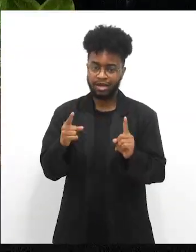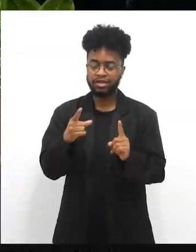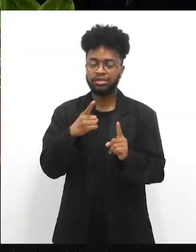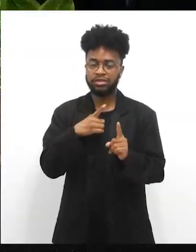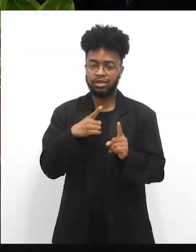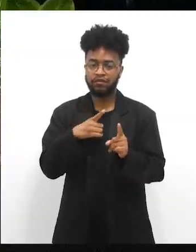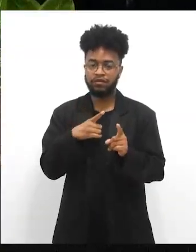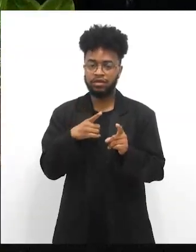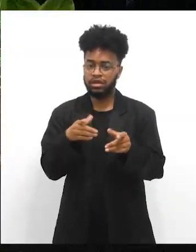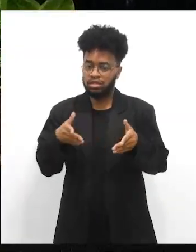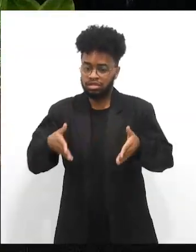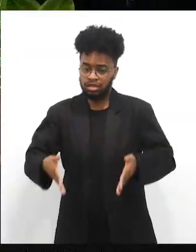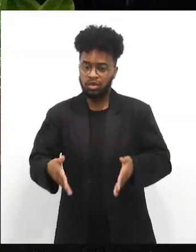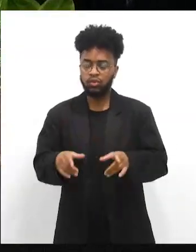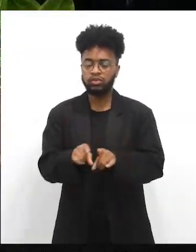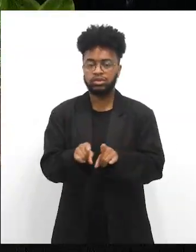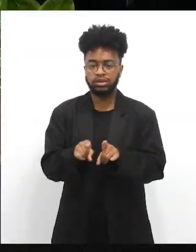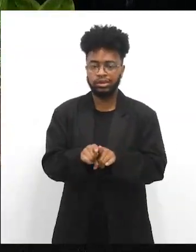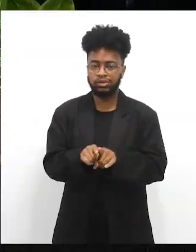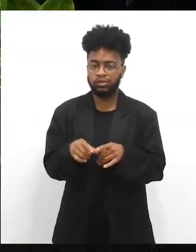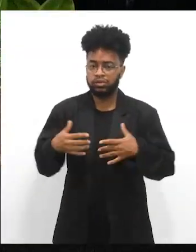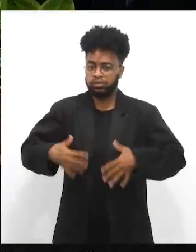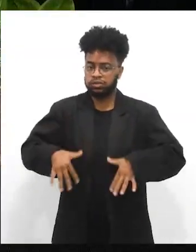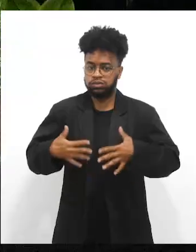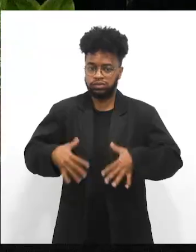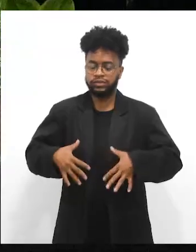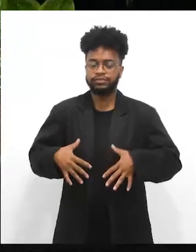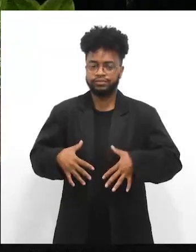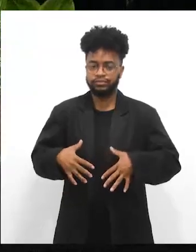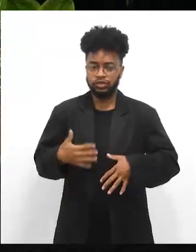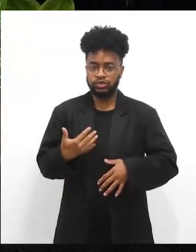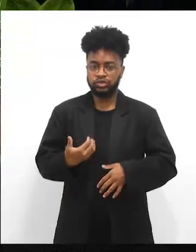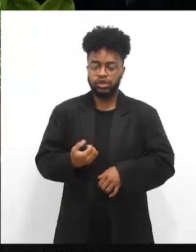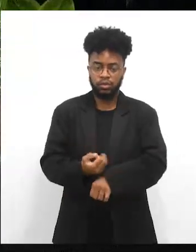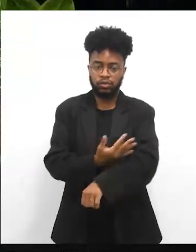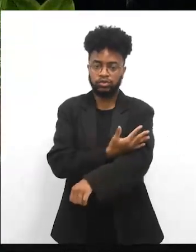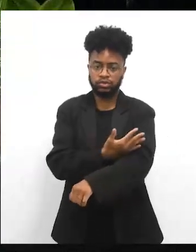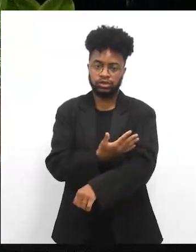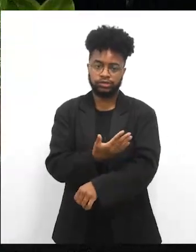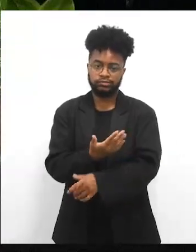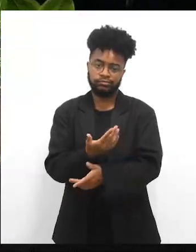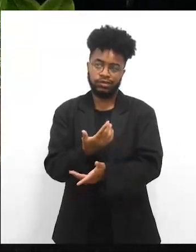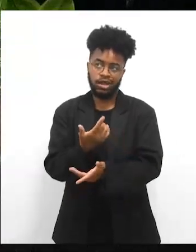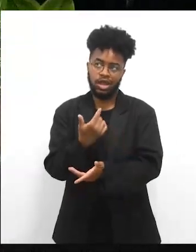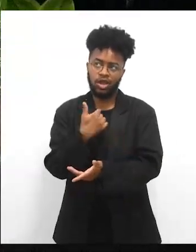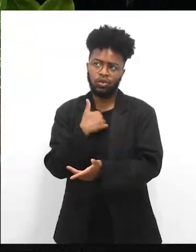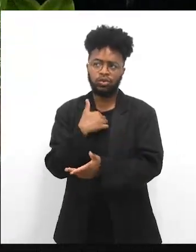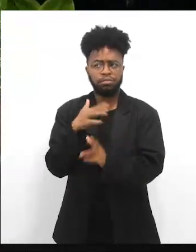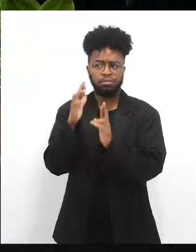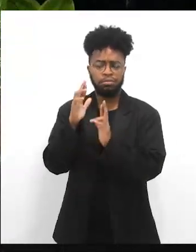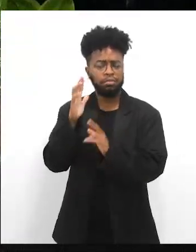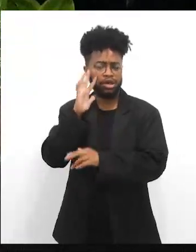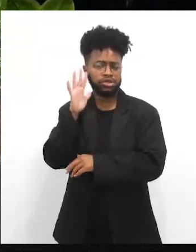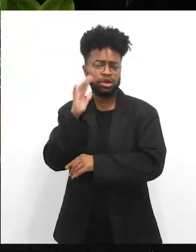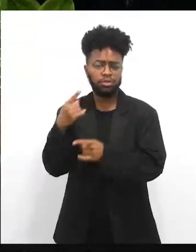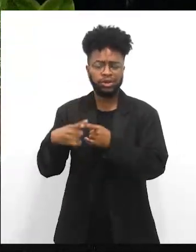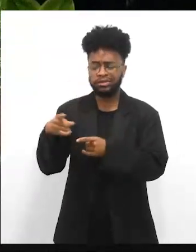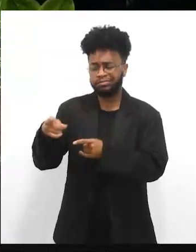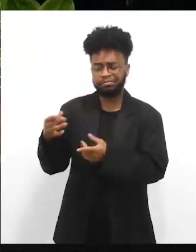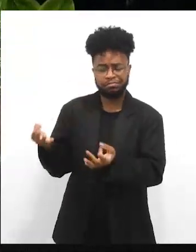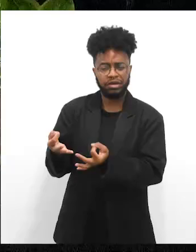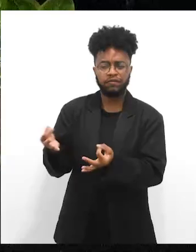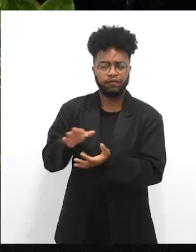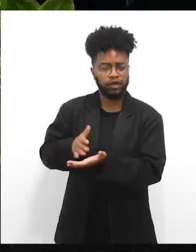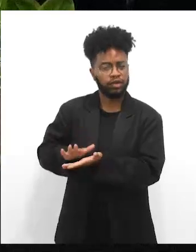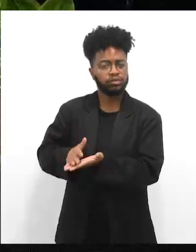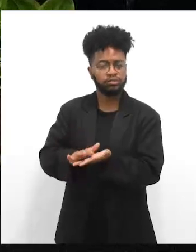teve um velório e enterro assim, que foi algo que ninguém esperava, né? Quer dizer, eu esperava, porque ele é o